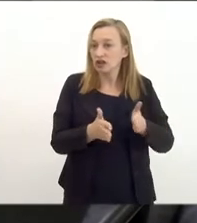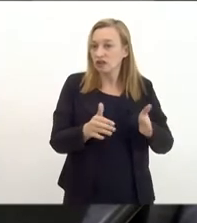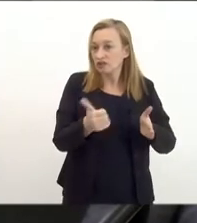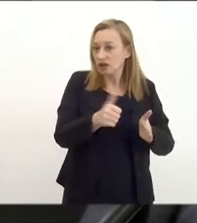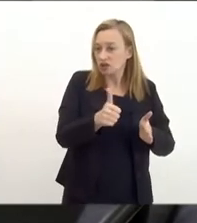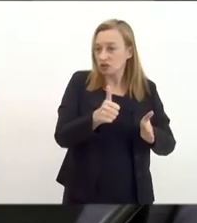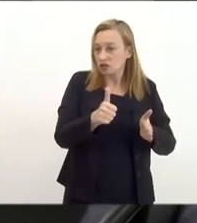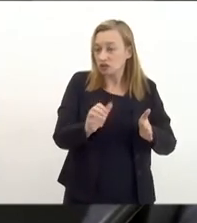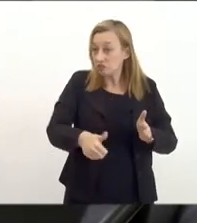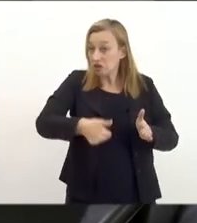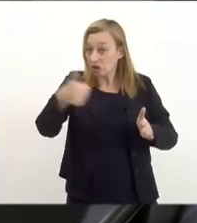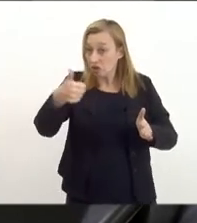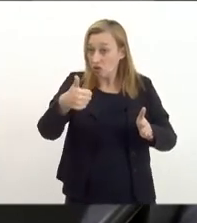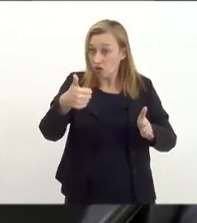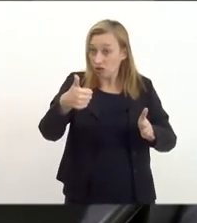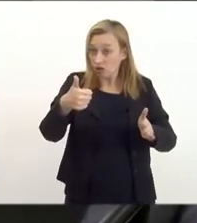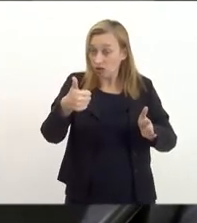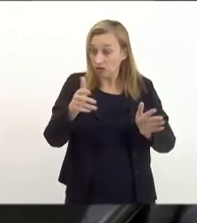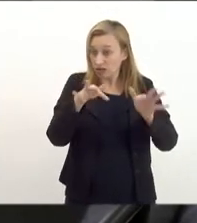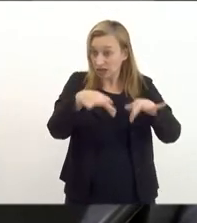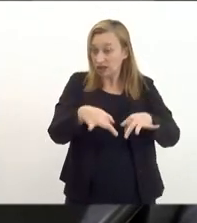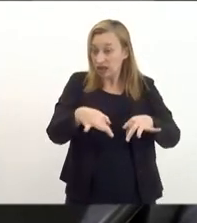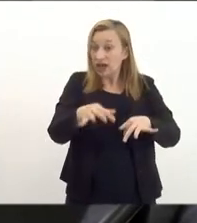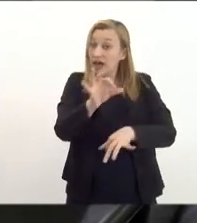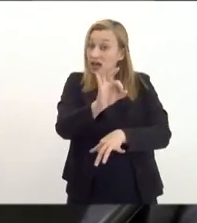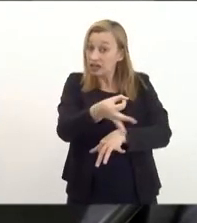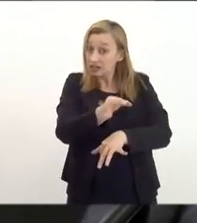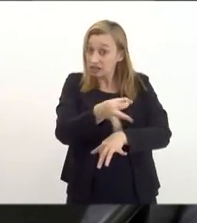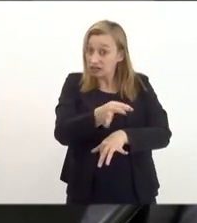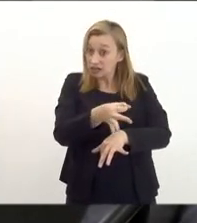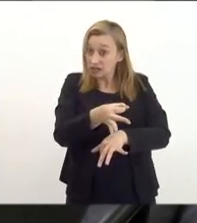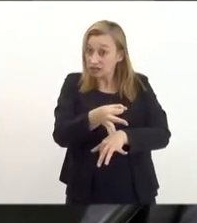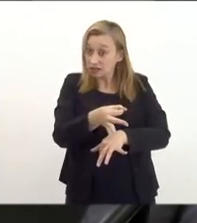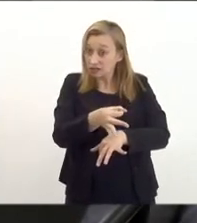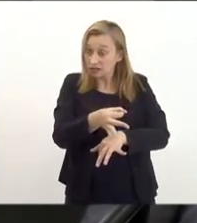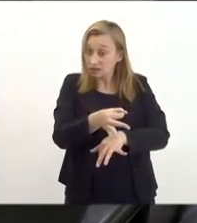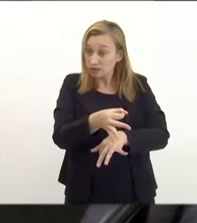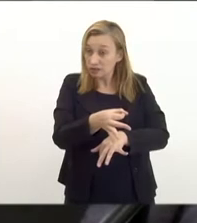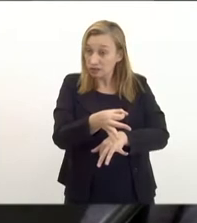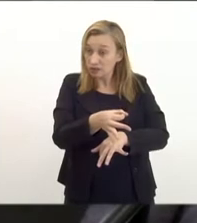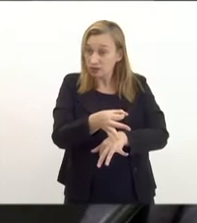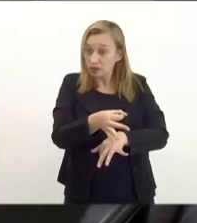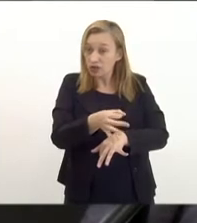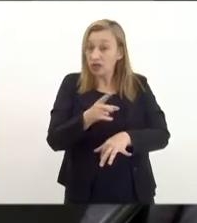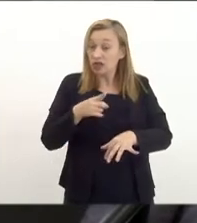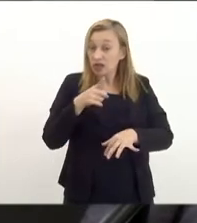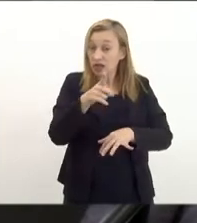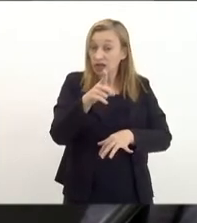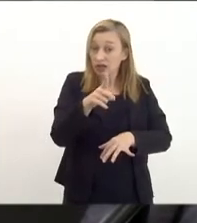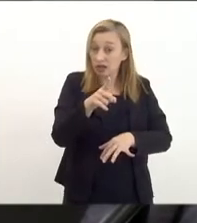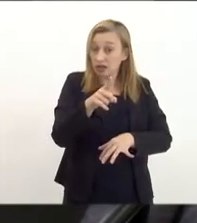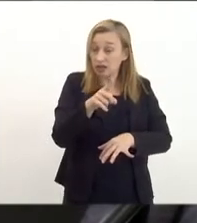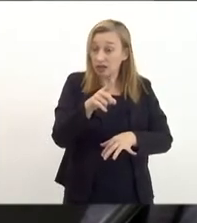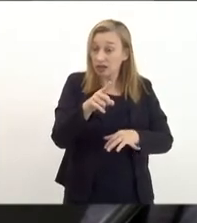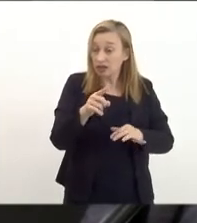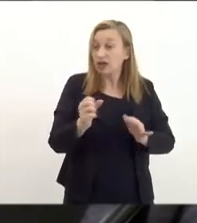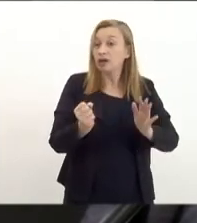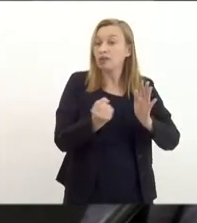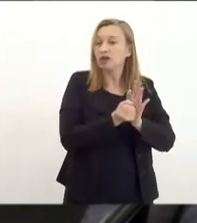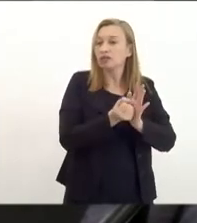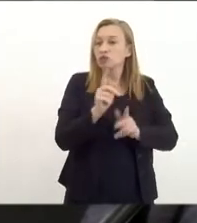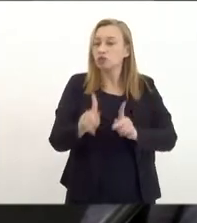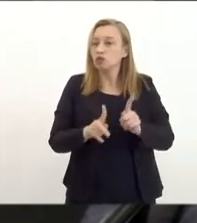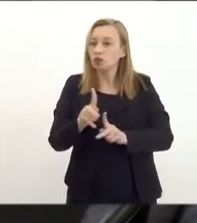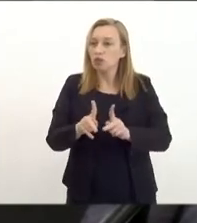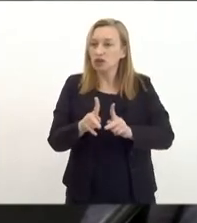11 da melhor maneira possível é garantir é aquele patrimônio da população